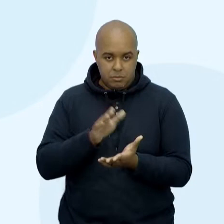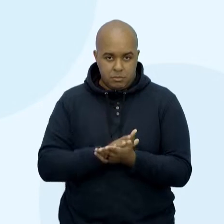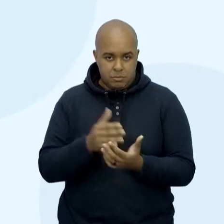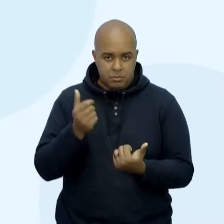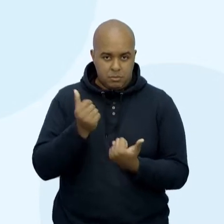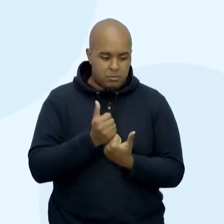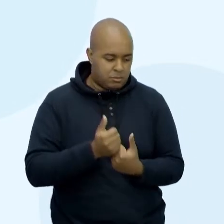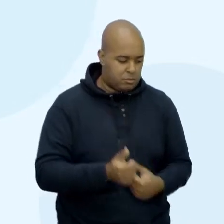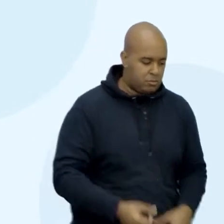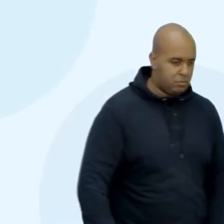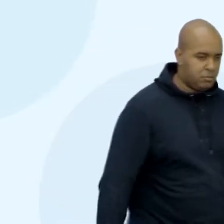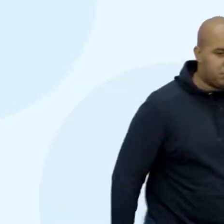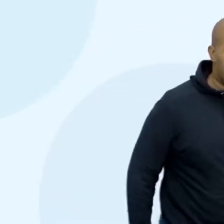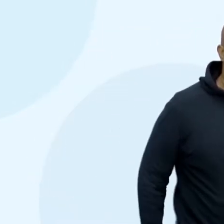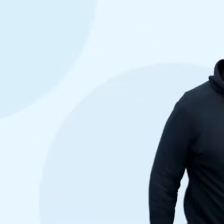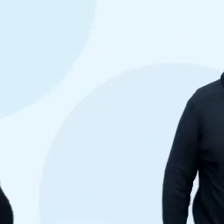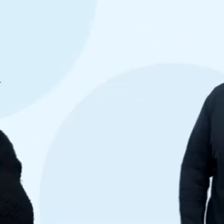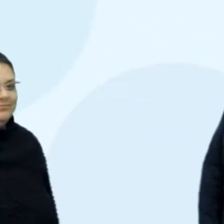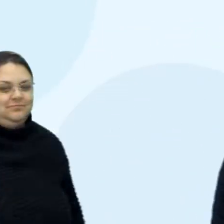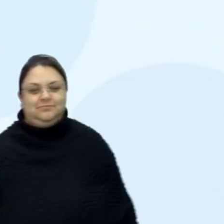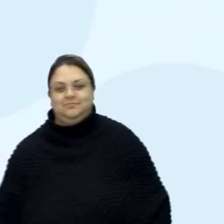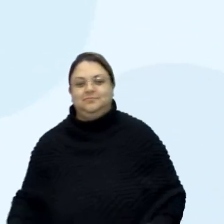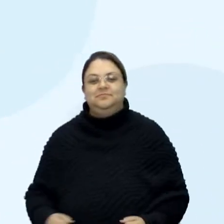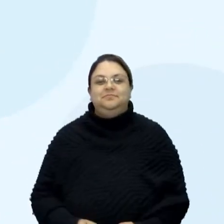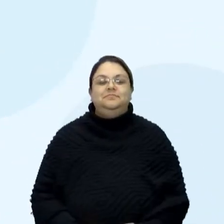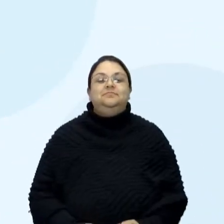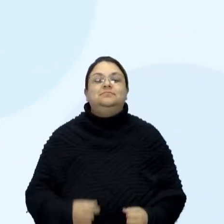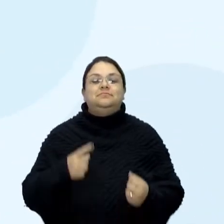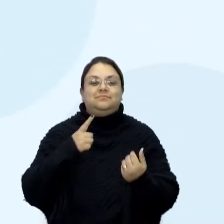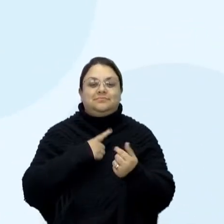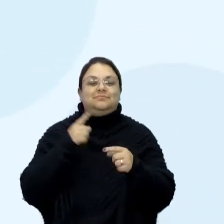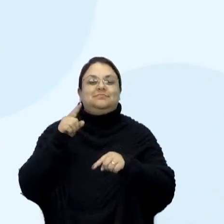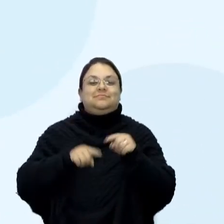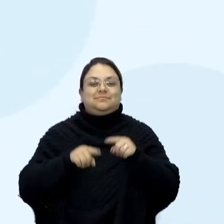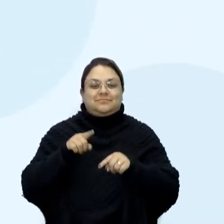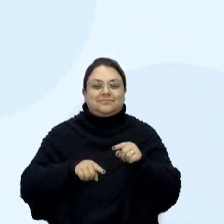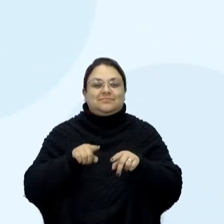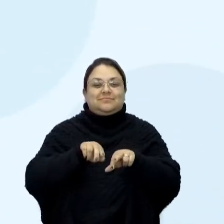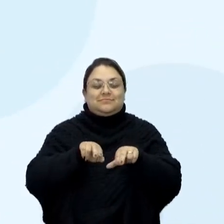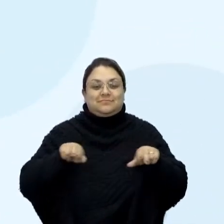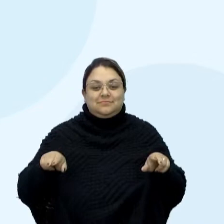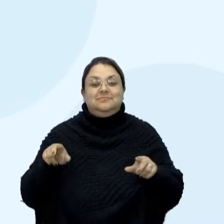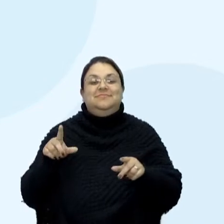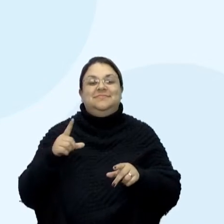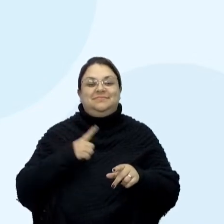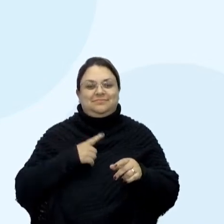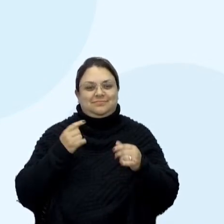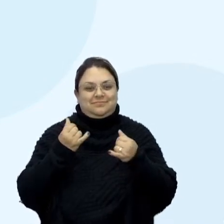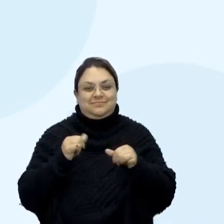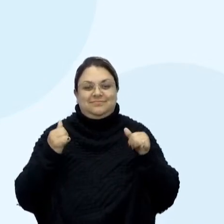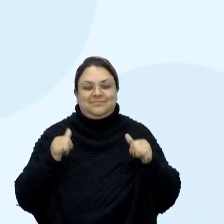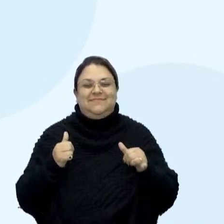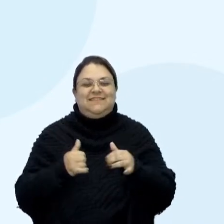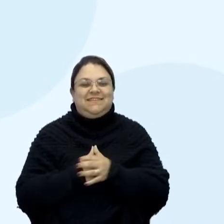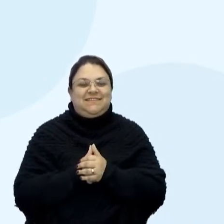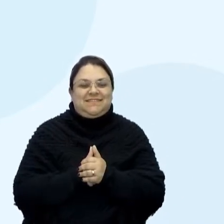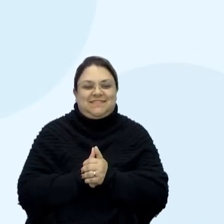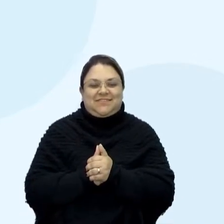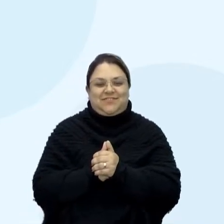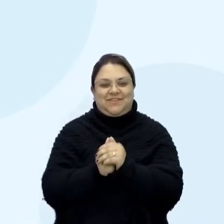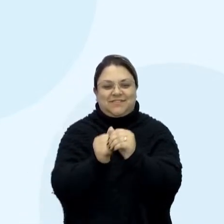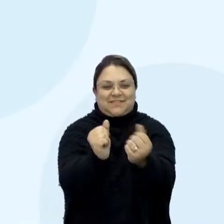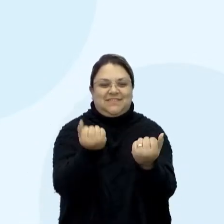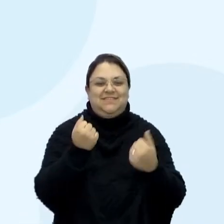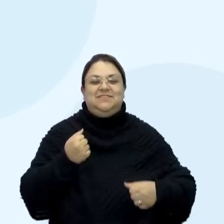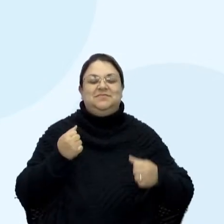gente pode escrever assim, né? Ó, existem materiais que são condutores elétricos, cuja resistividade, nós vamos